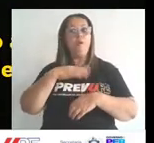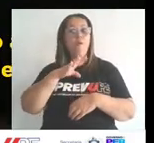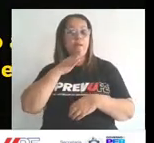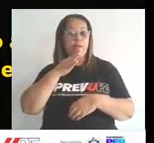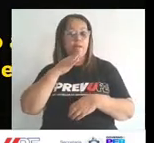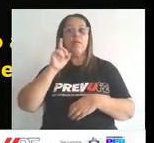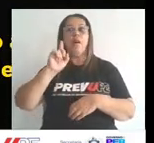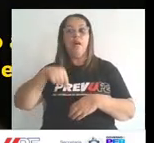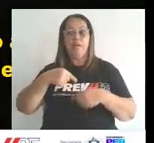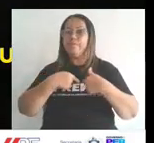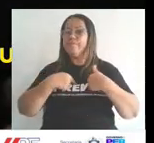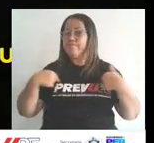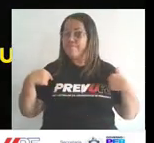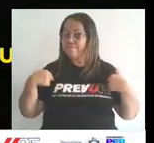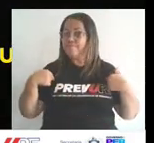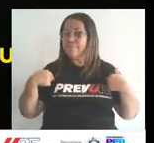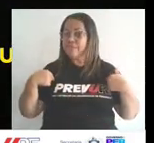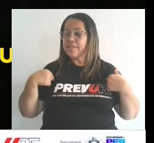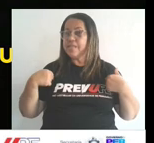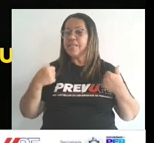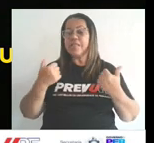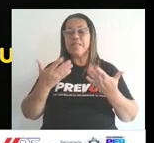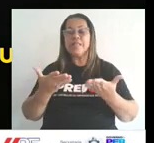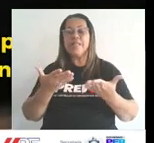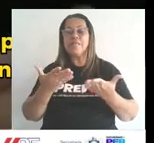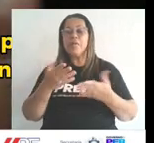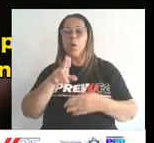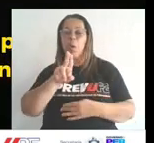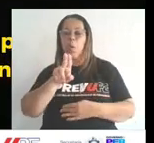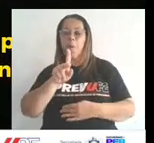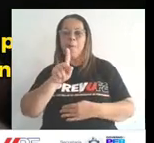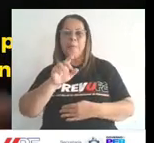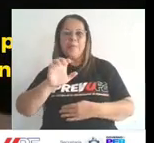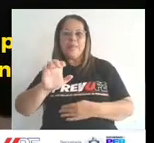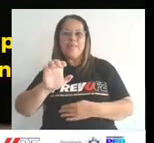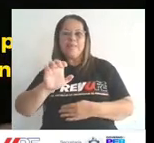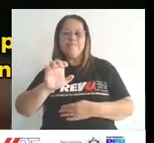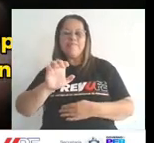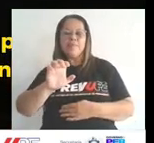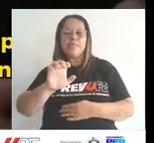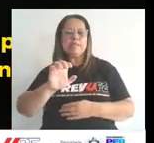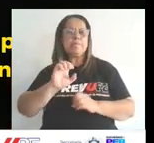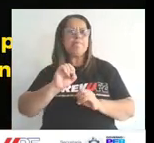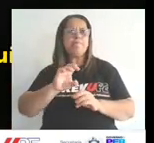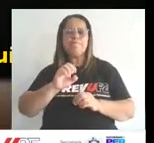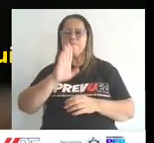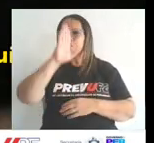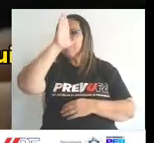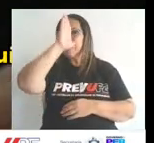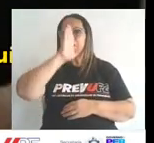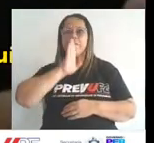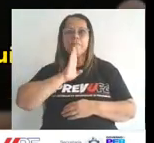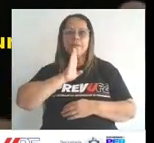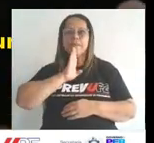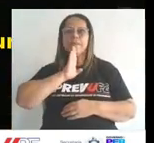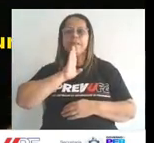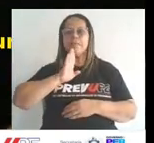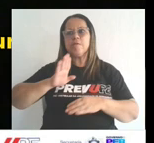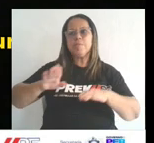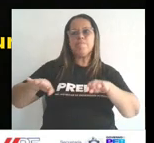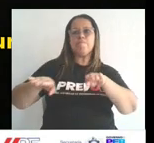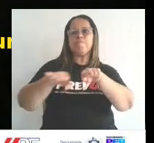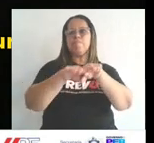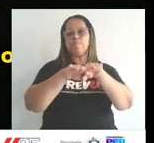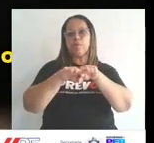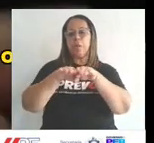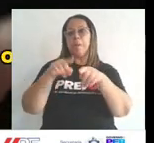está funcionando aqui na nossa cidade, oferecido pela UPE, e da melhor forma possível, que é grátis, né? Gerando essa equidade, porque muitos